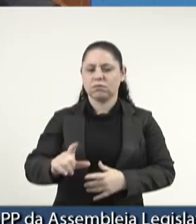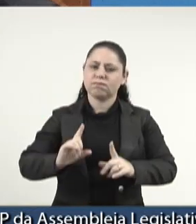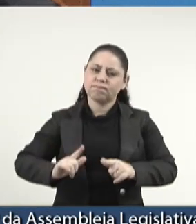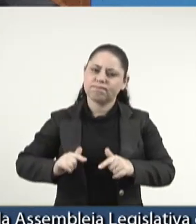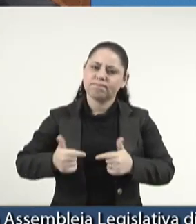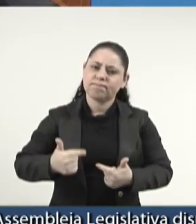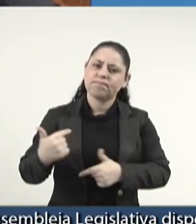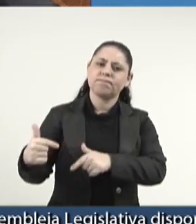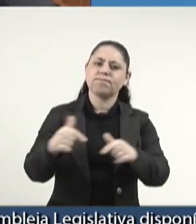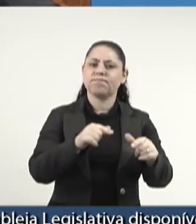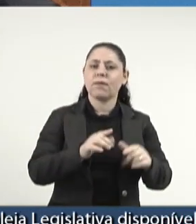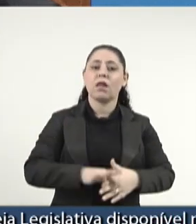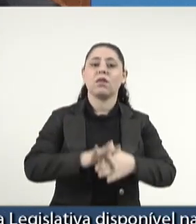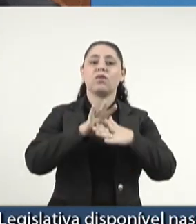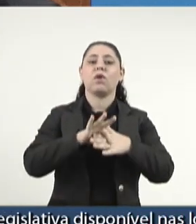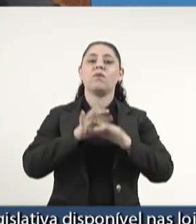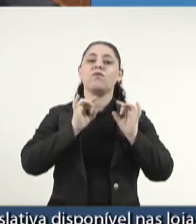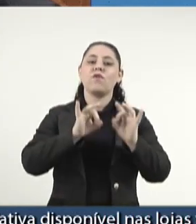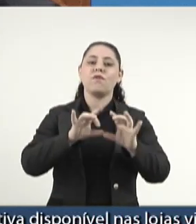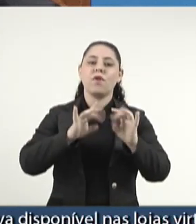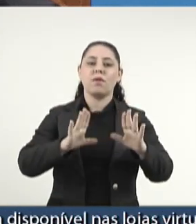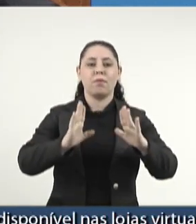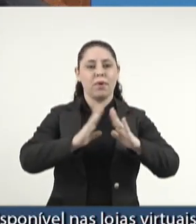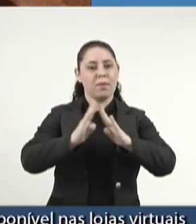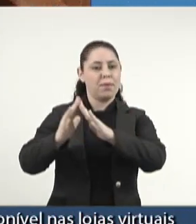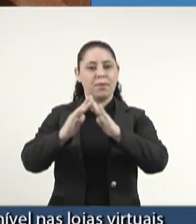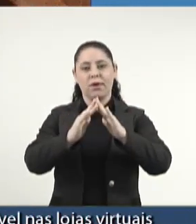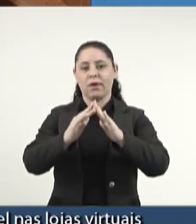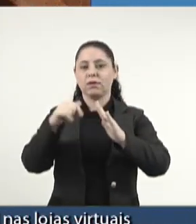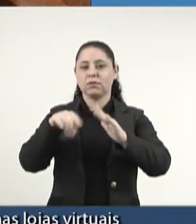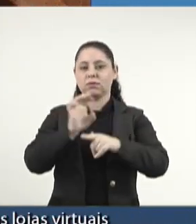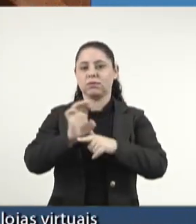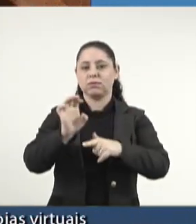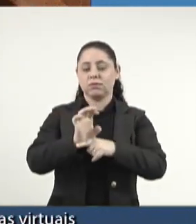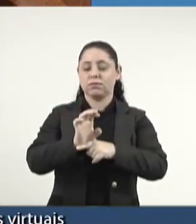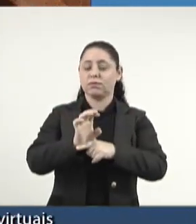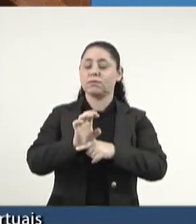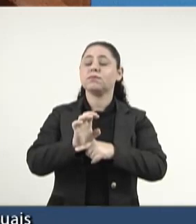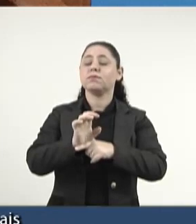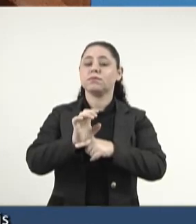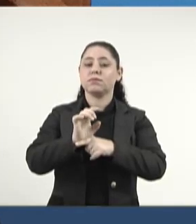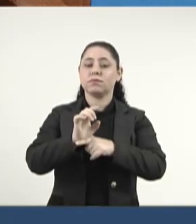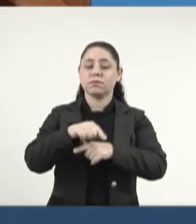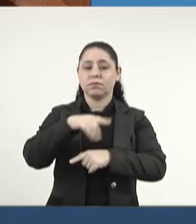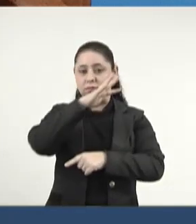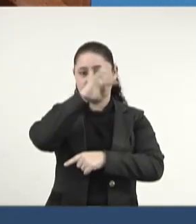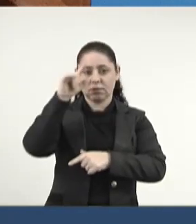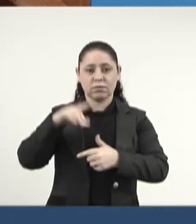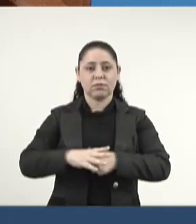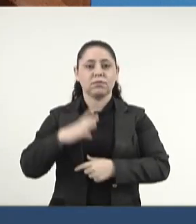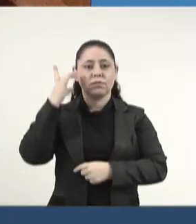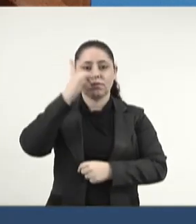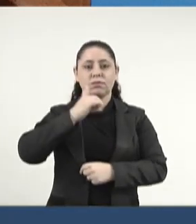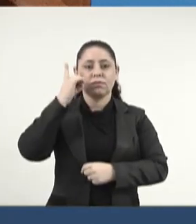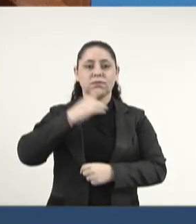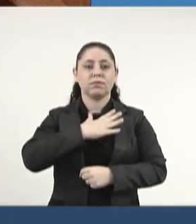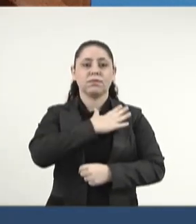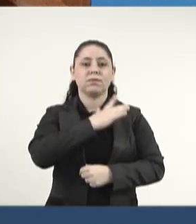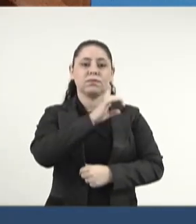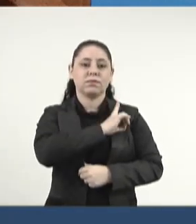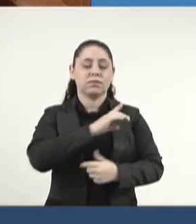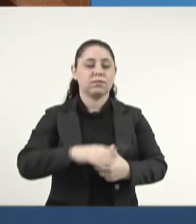lutaram, pessoas que se destacaram por serem verdadeiramente corretores de imóveis. Deputado Coronel Davi,